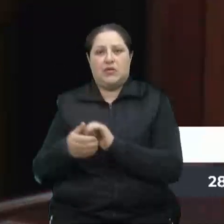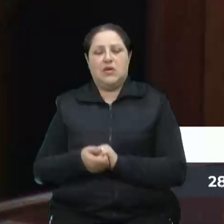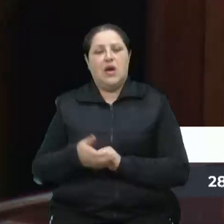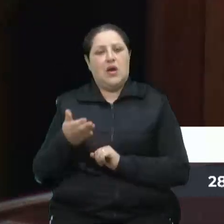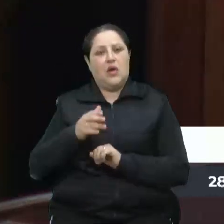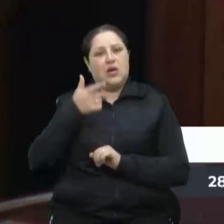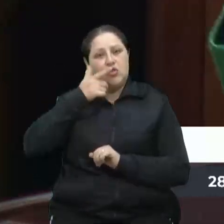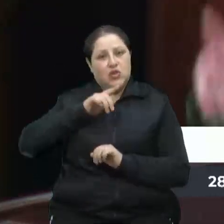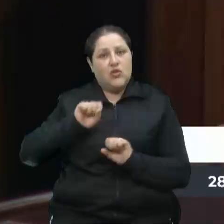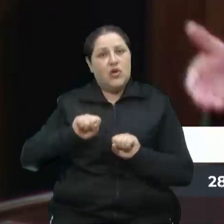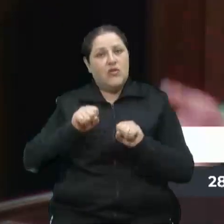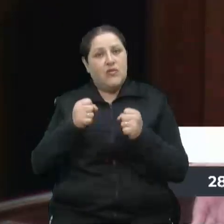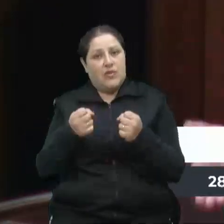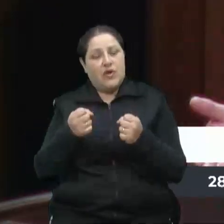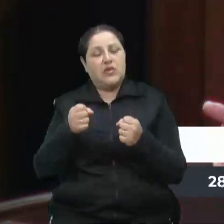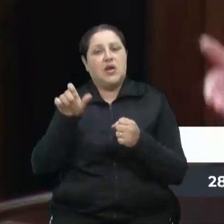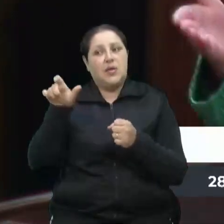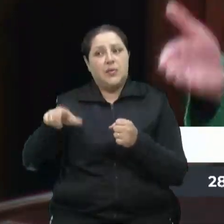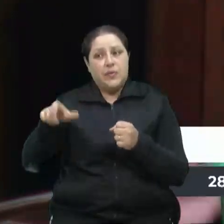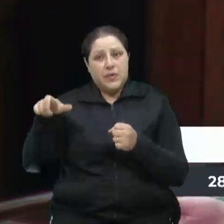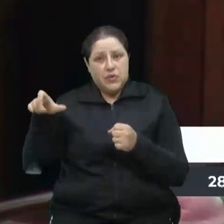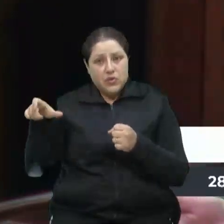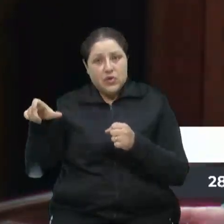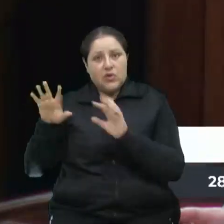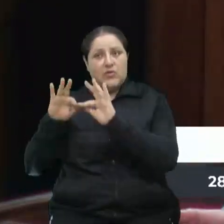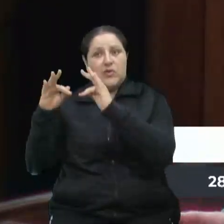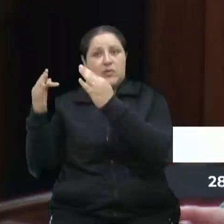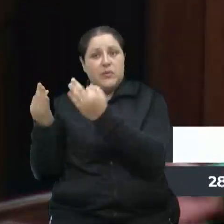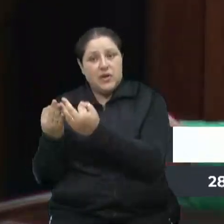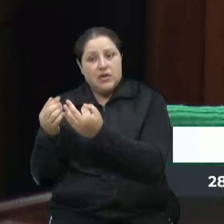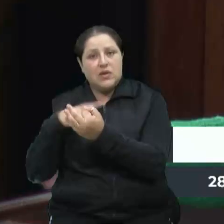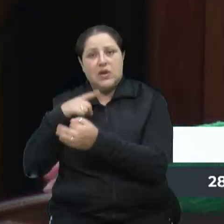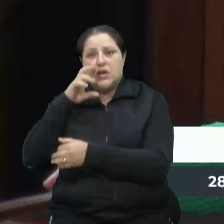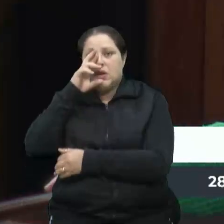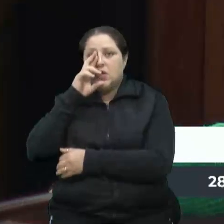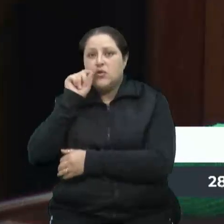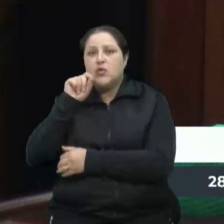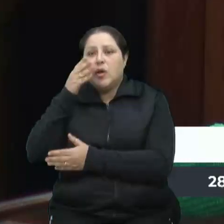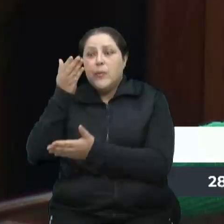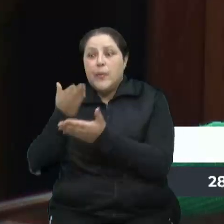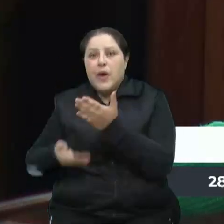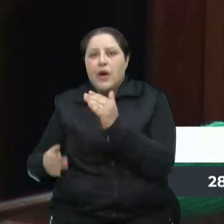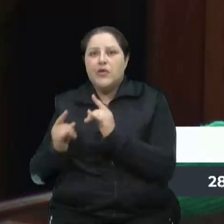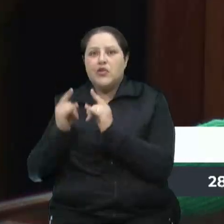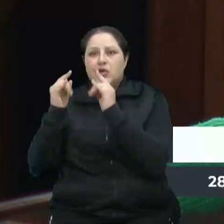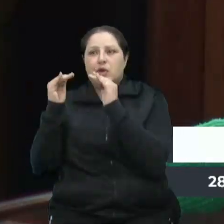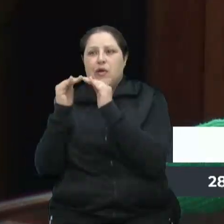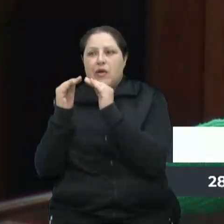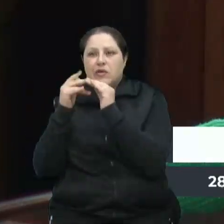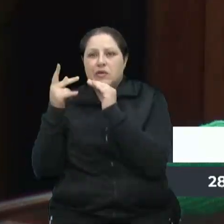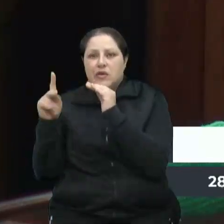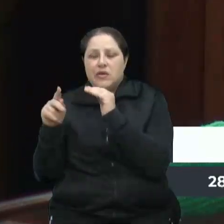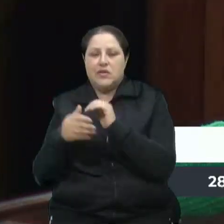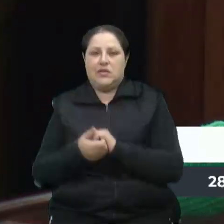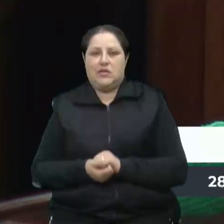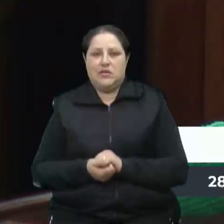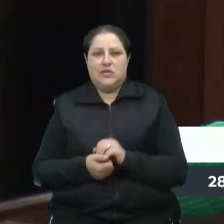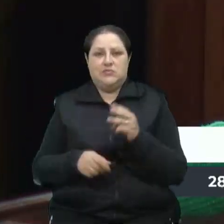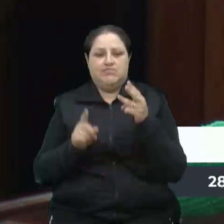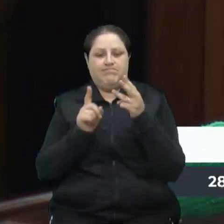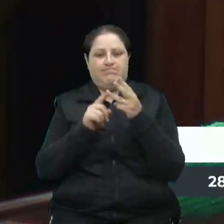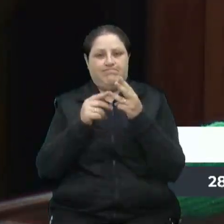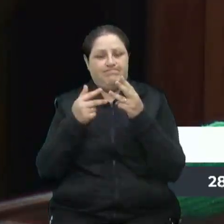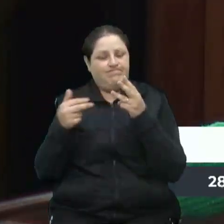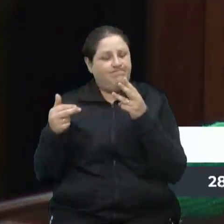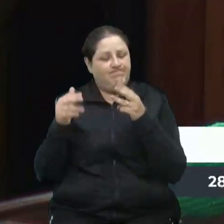reforço mais uma vez, estão correndo o risco de perder a sua casa própria. O terceiro ponto, que para mim é